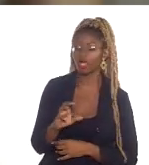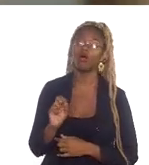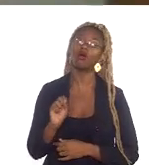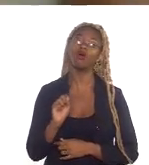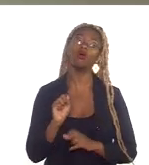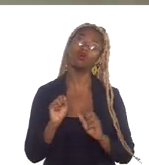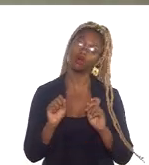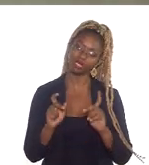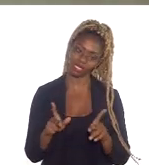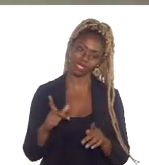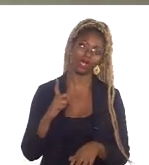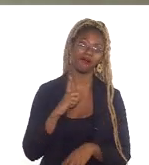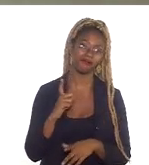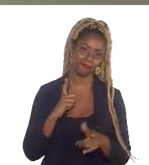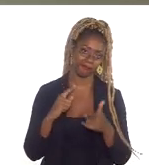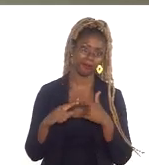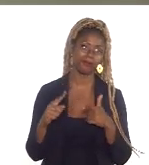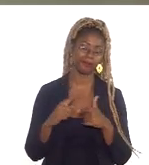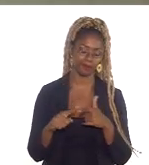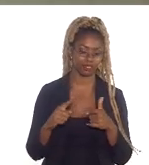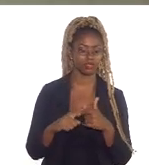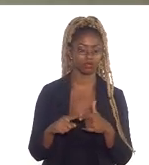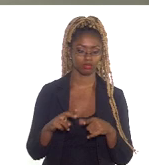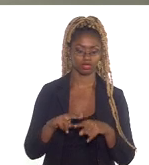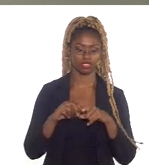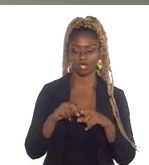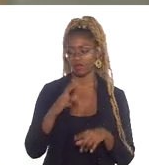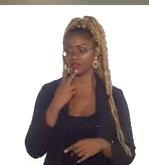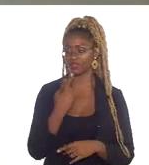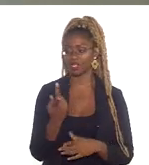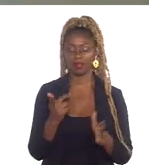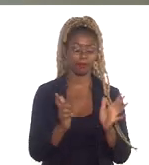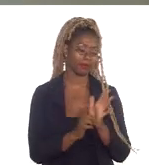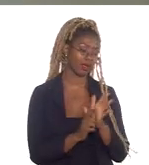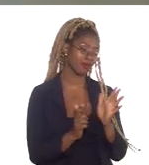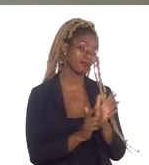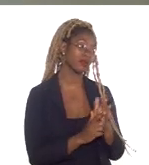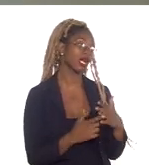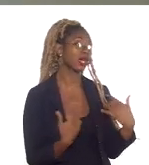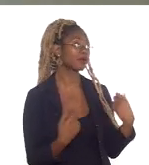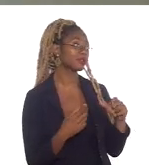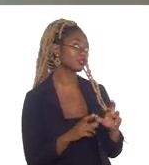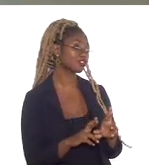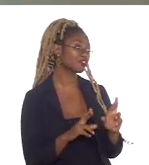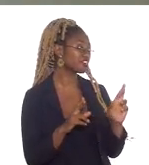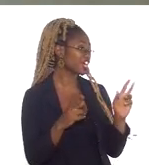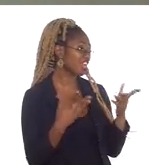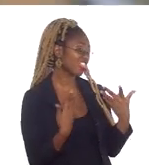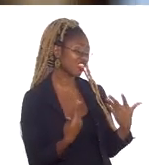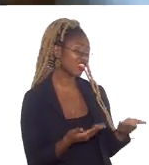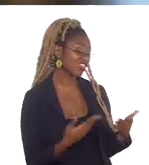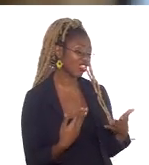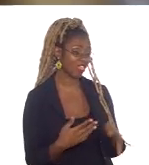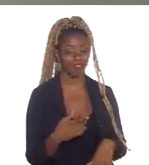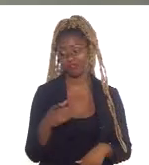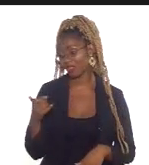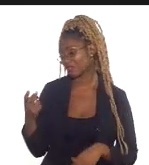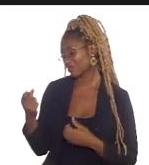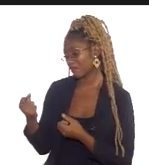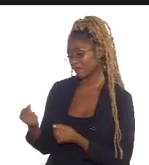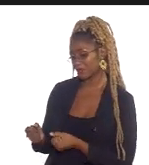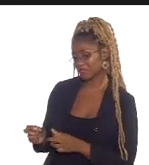os óbices do mundo. Vai dizer que o papel tem que ser dois timbres, o peso, a gramatura dele é uma,